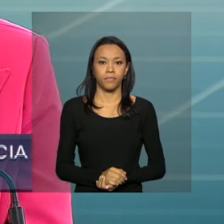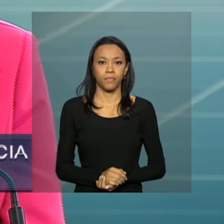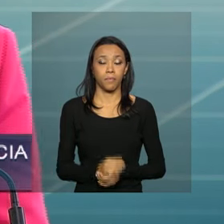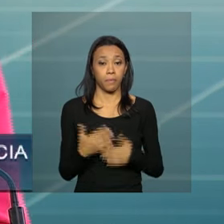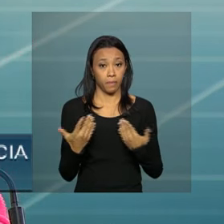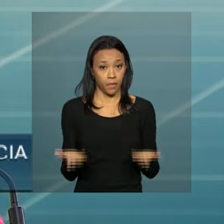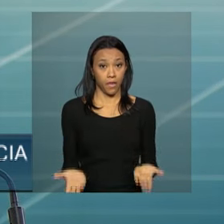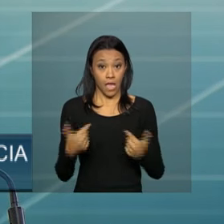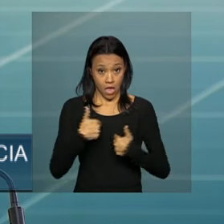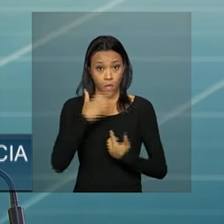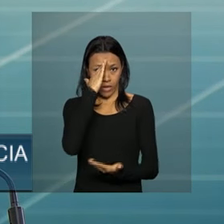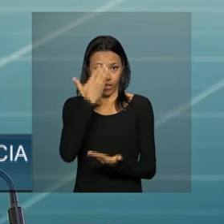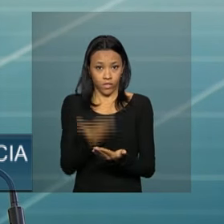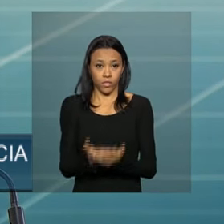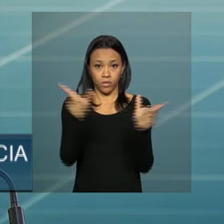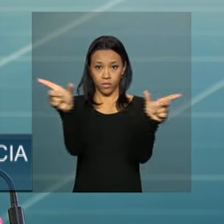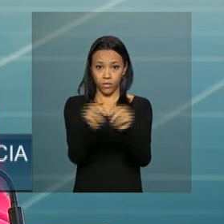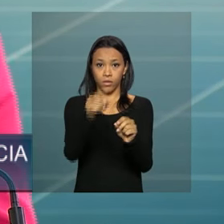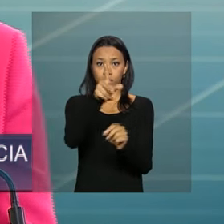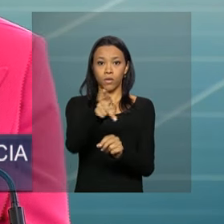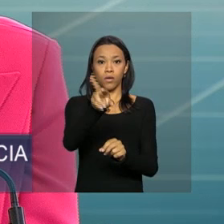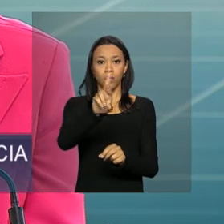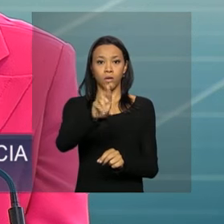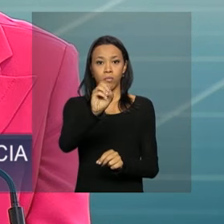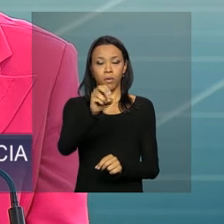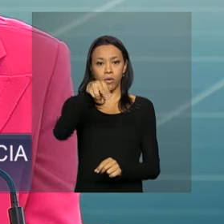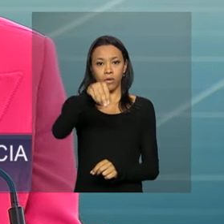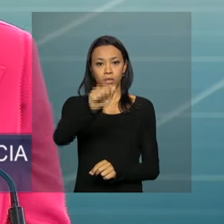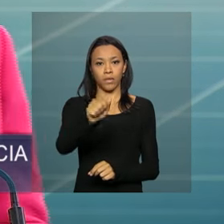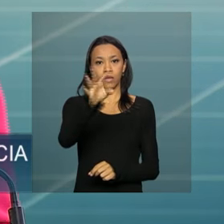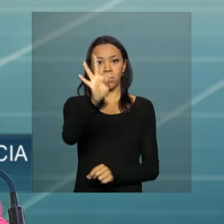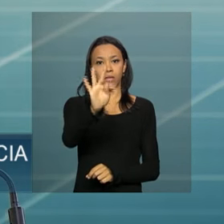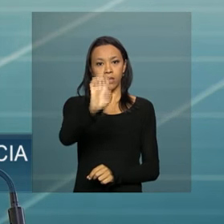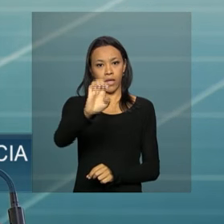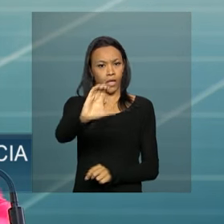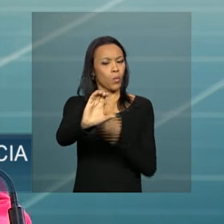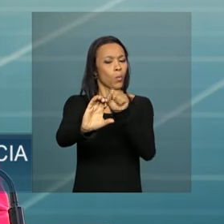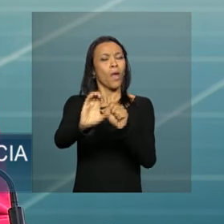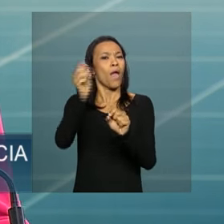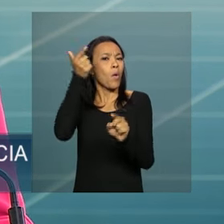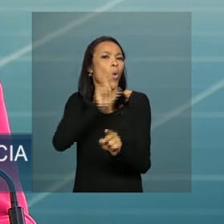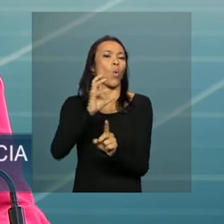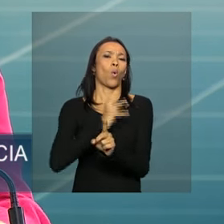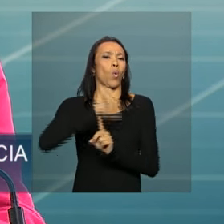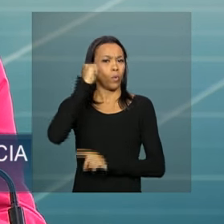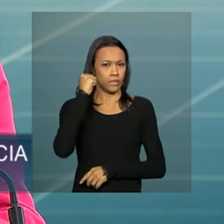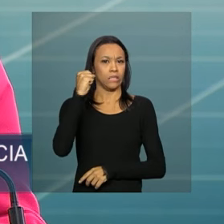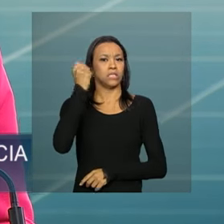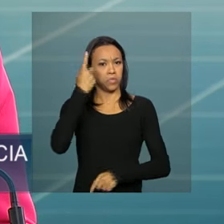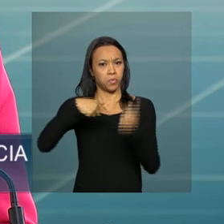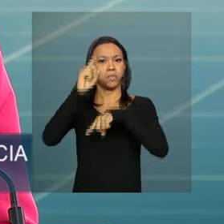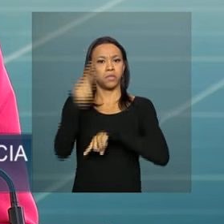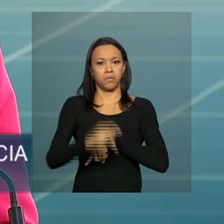Eu acredito que o Pronatec é uma conquista e uma realização de